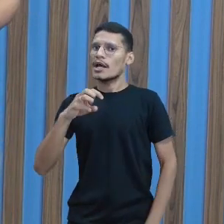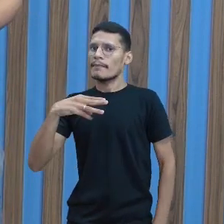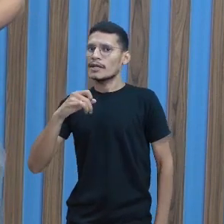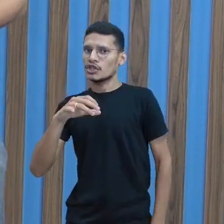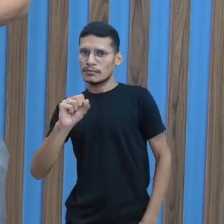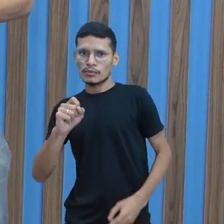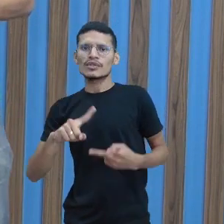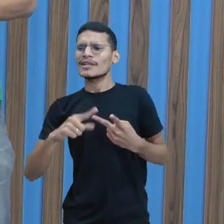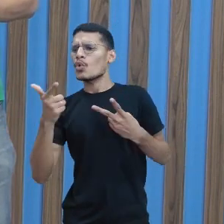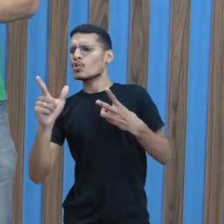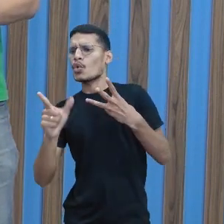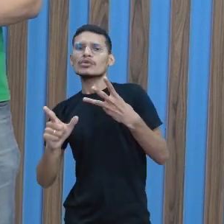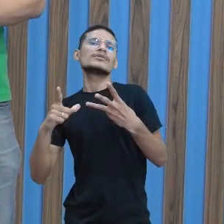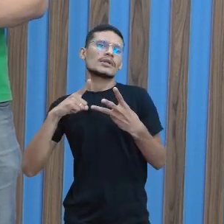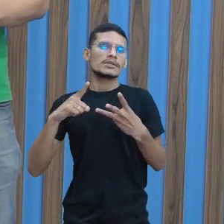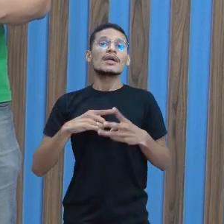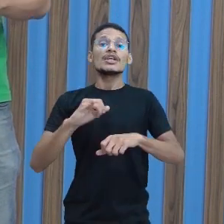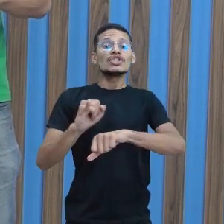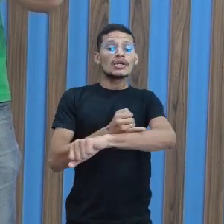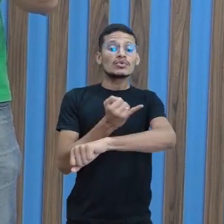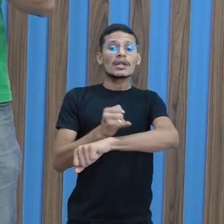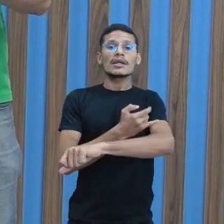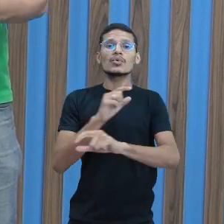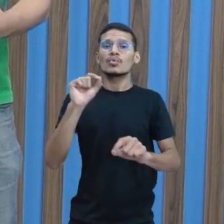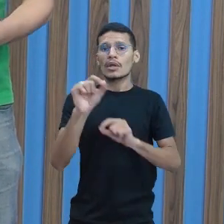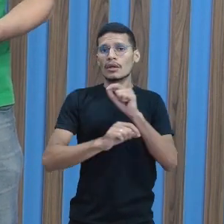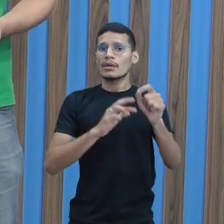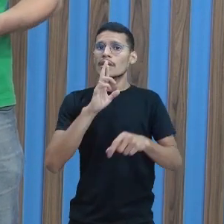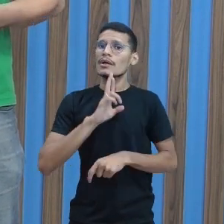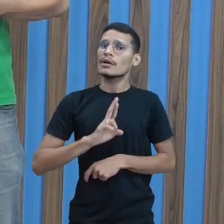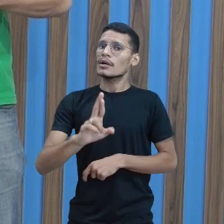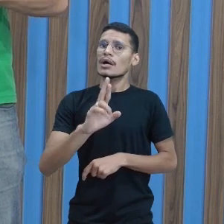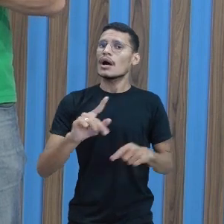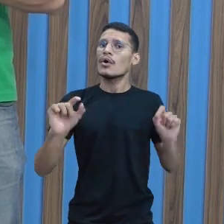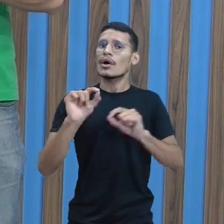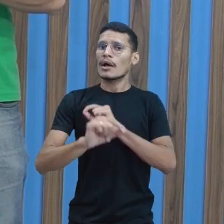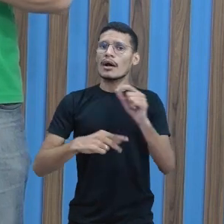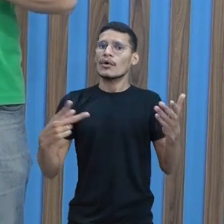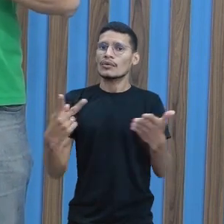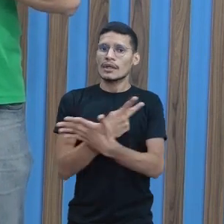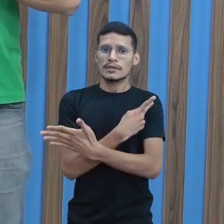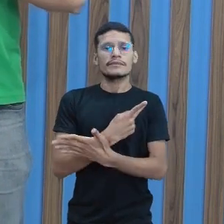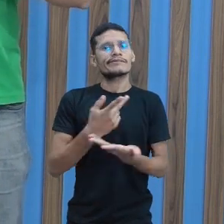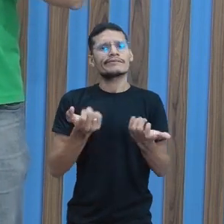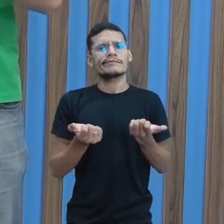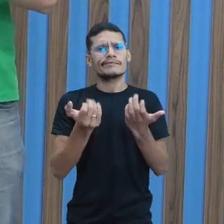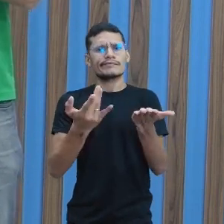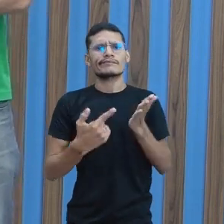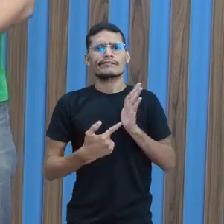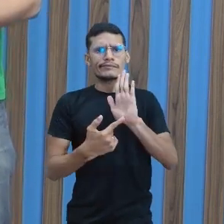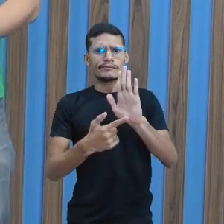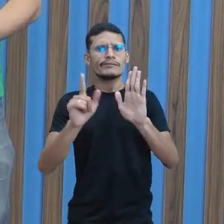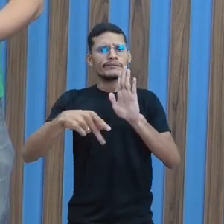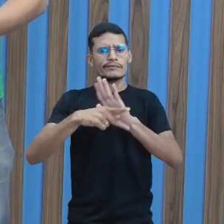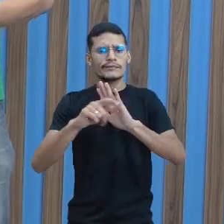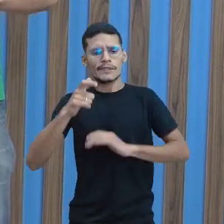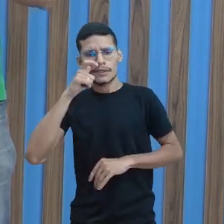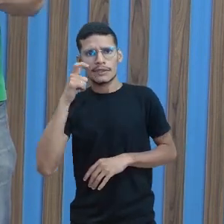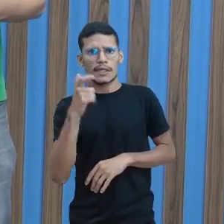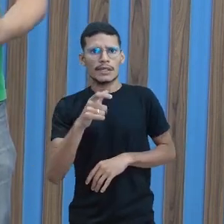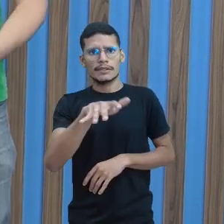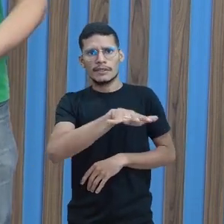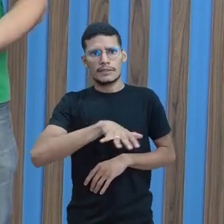de Medina. Portanto, Jerusalém é uma cidade que, religiosamente, ela promove, né, ela é objeto de interesse,